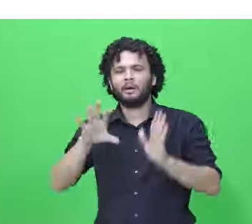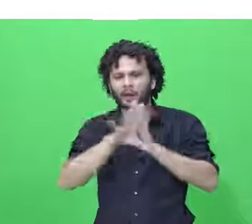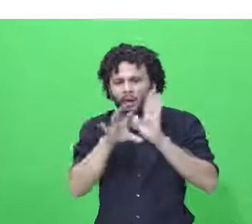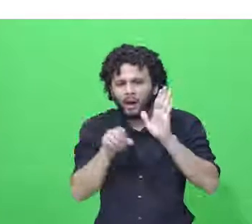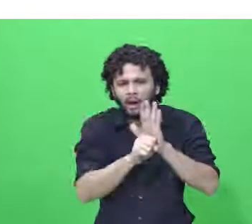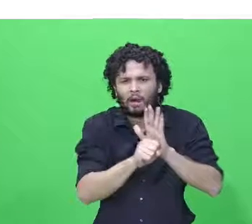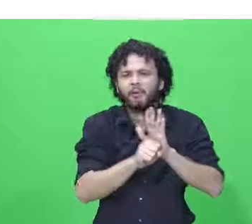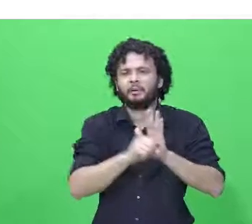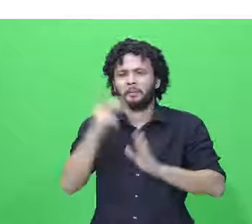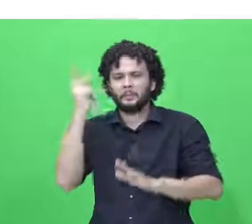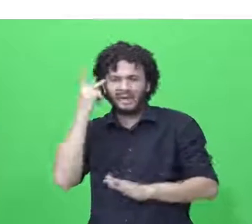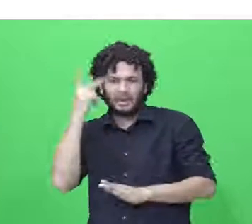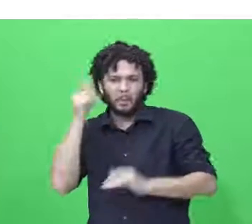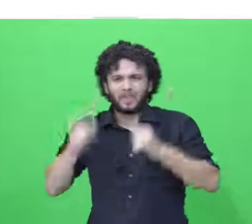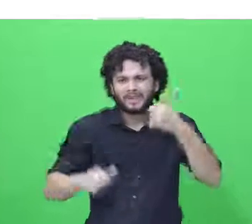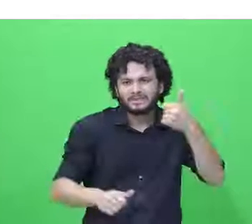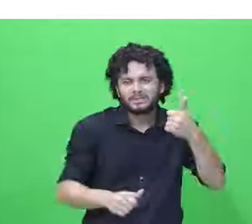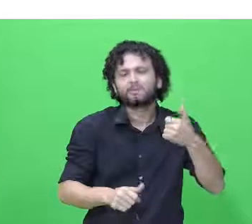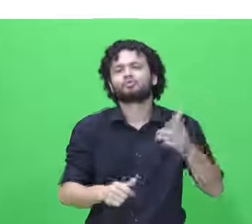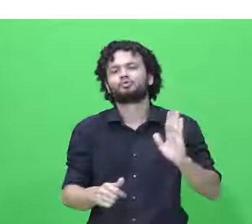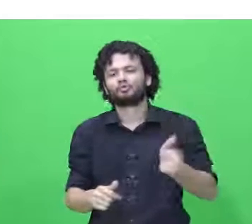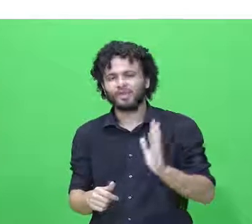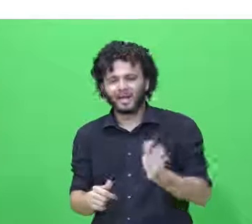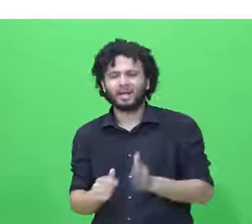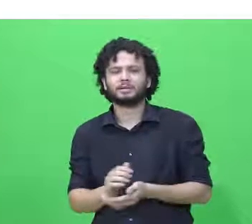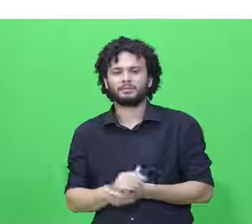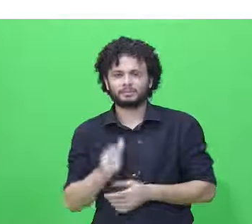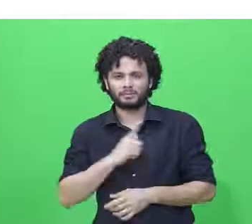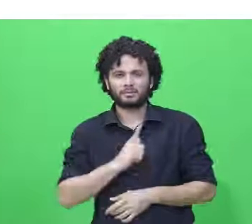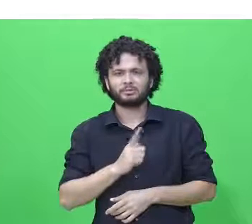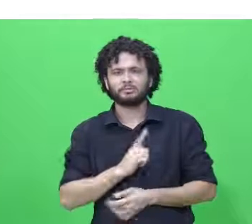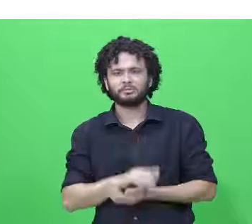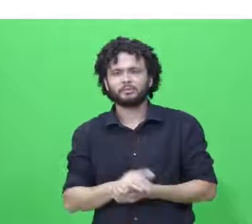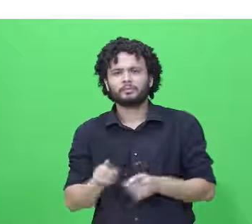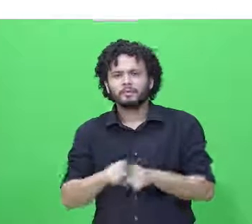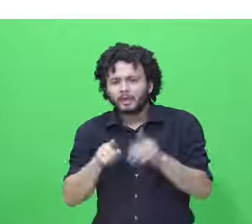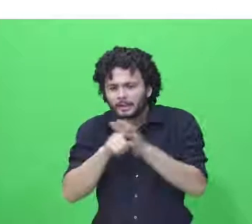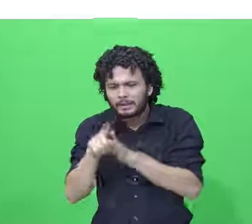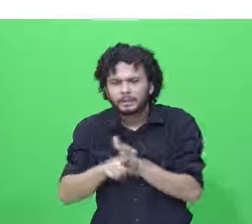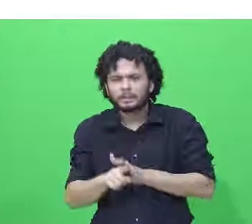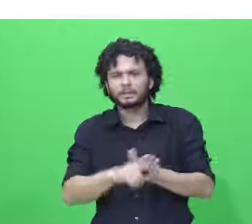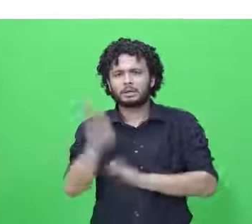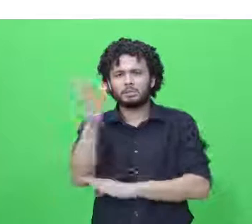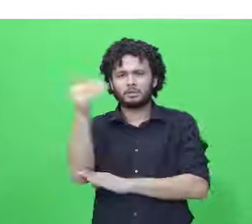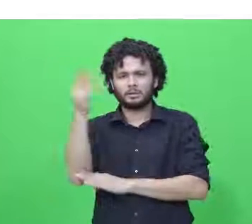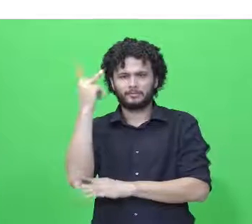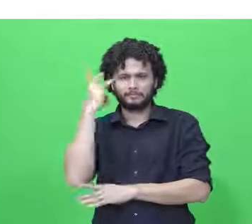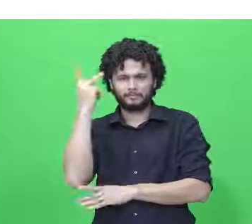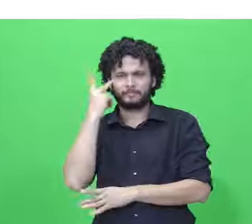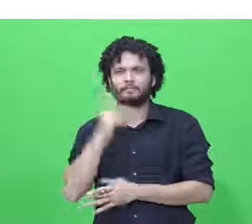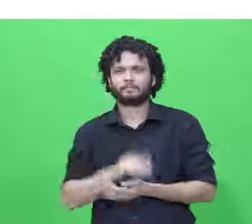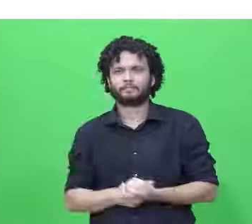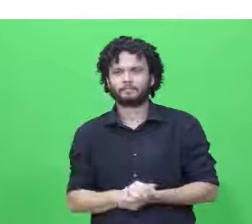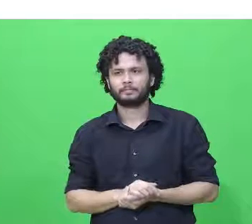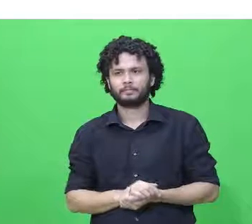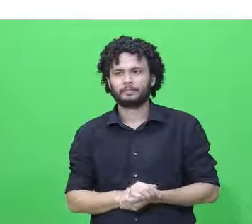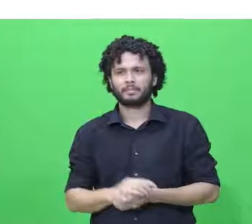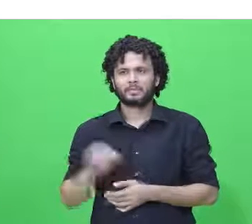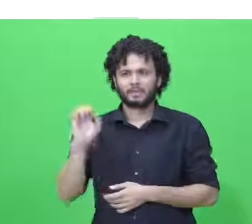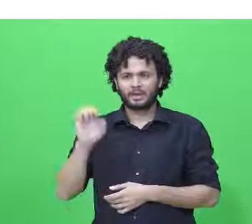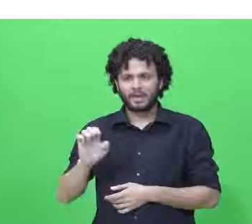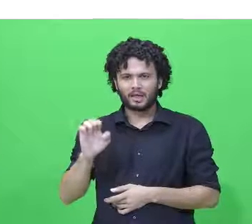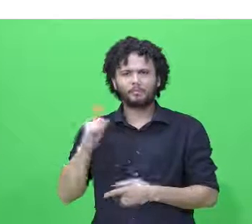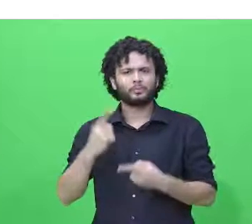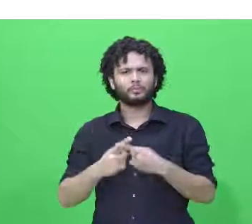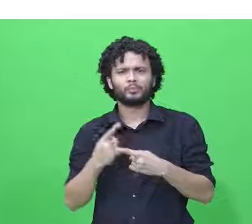primeiro plano. Verdade. Lembra lá que eu falei para vocês ao analisar? Então aí as bandeiras paulistanas. E letra E, porque não pode